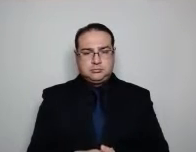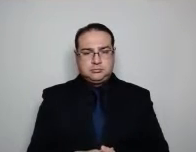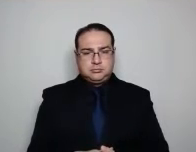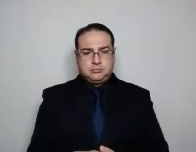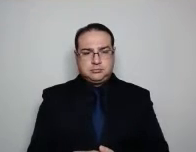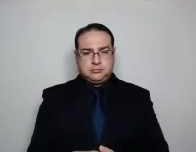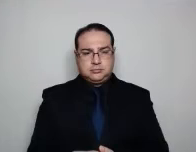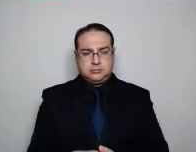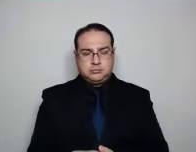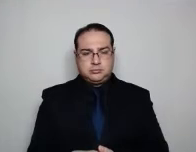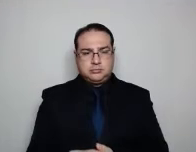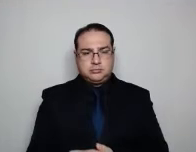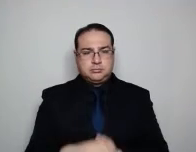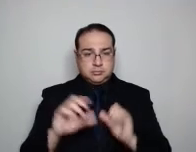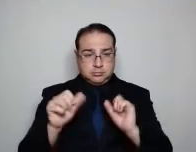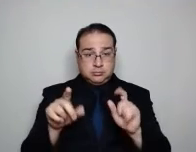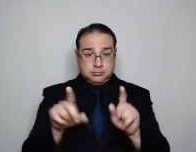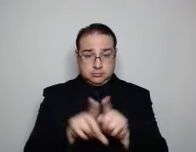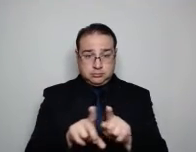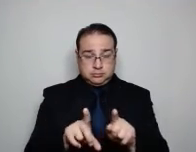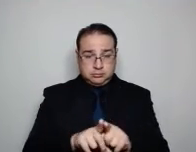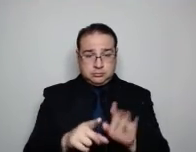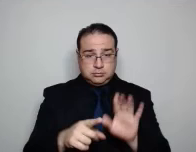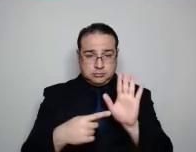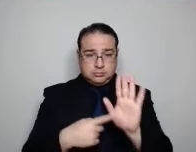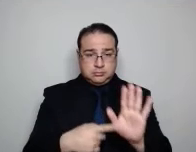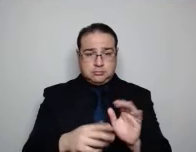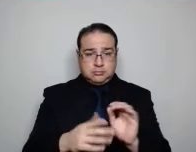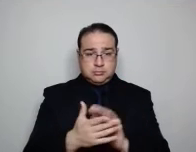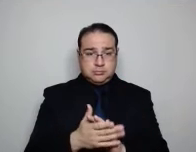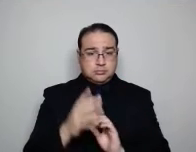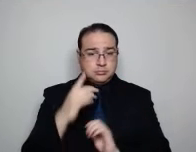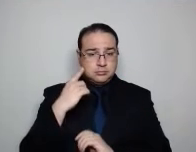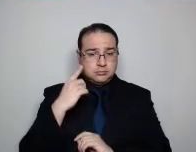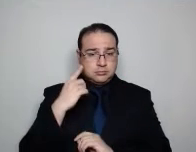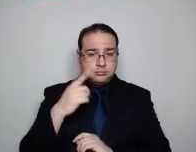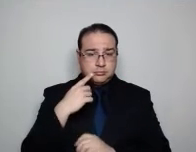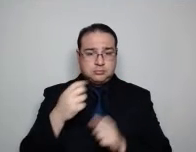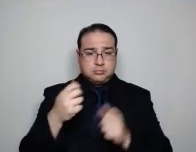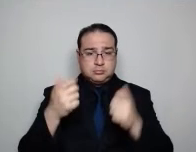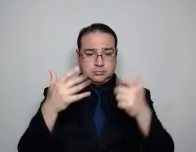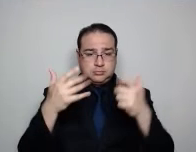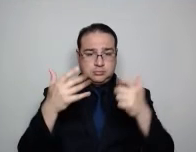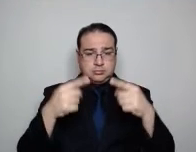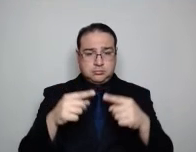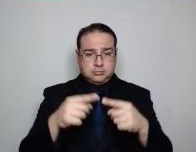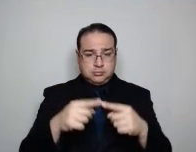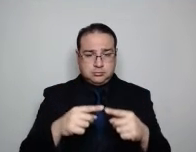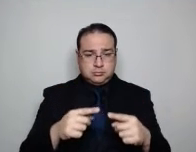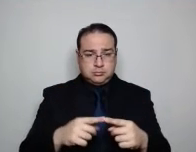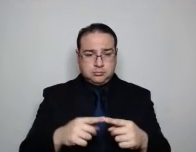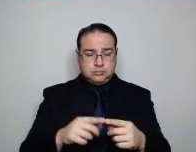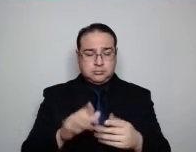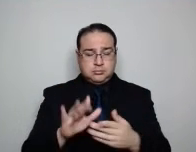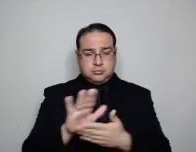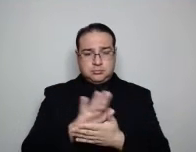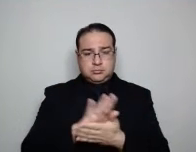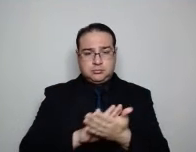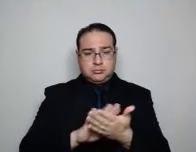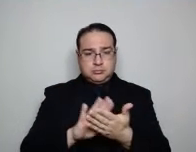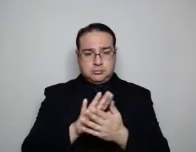Poderia ser feito como o advogado está ponderando, mas nada obsta que seja julgado hoje também, não. Isso se trata de um agravo, né? É um agravo.